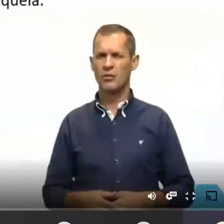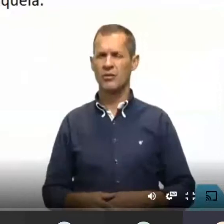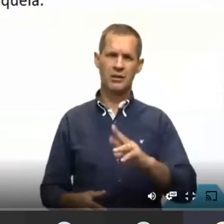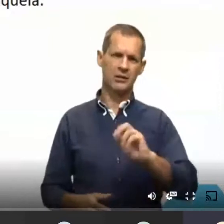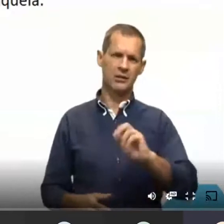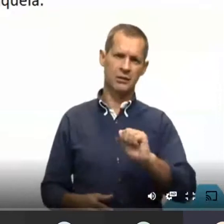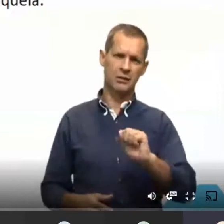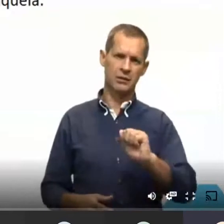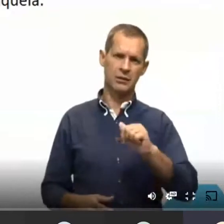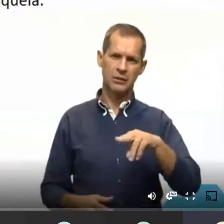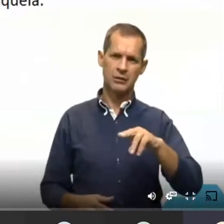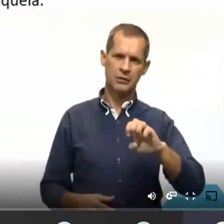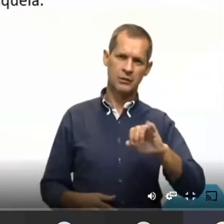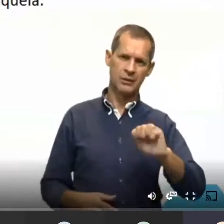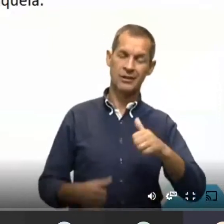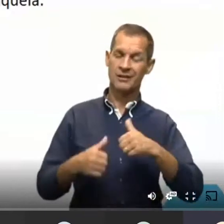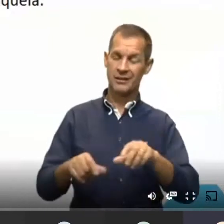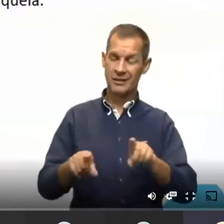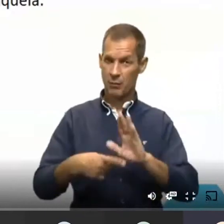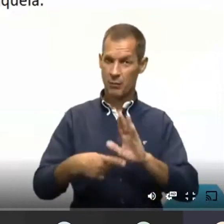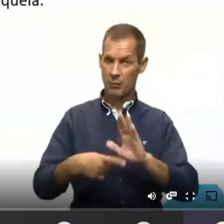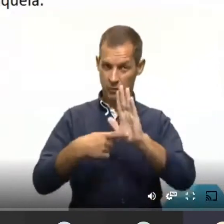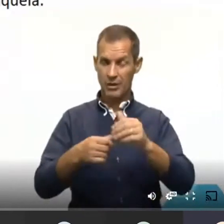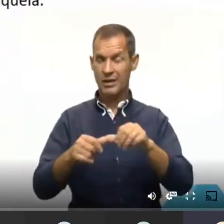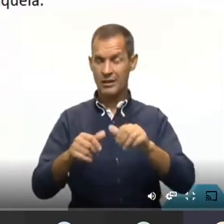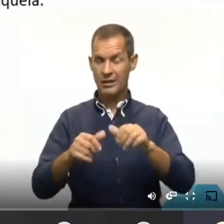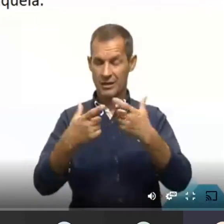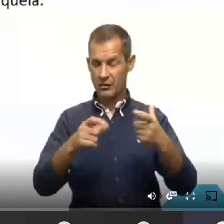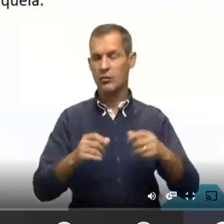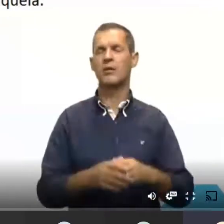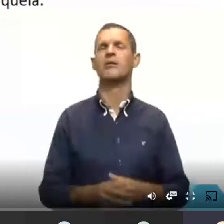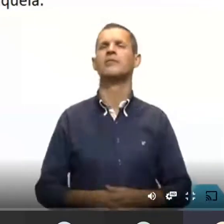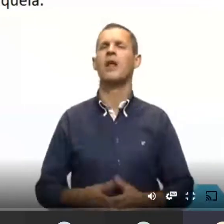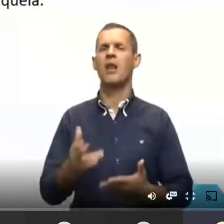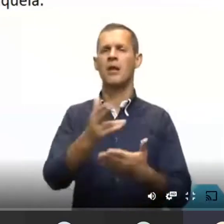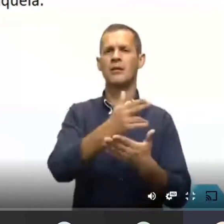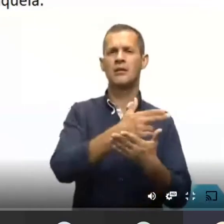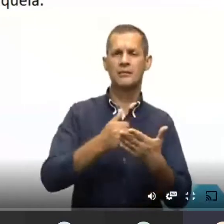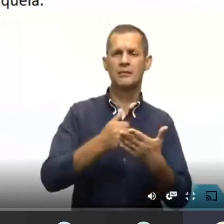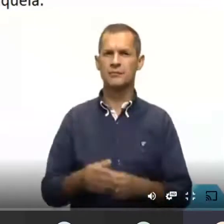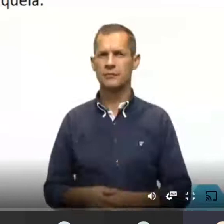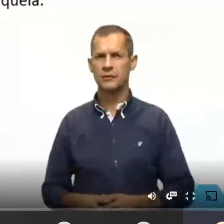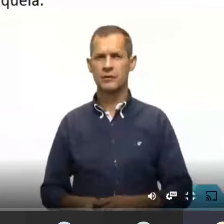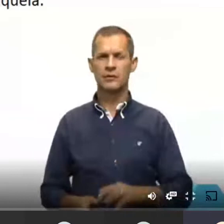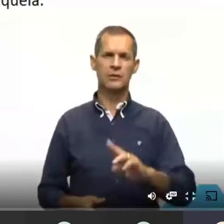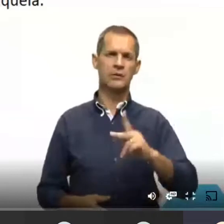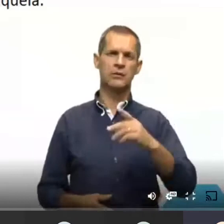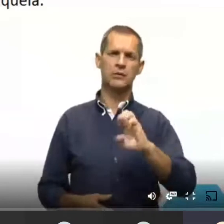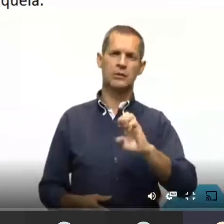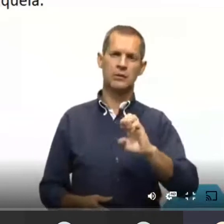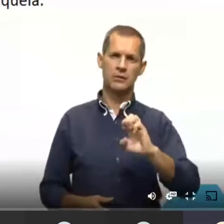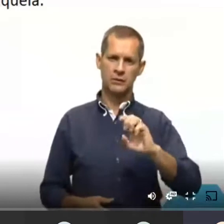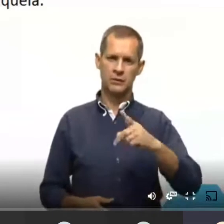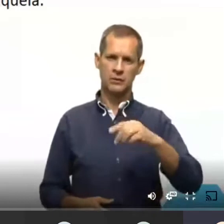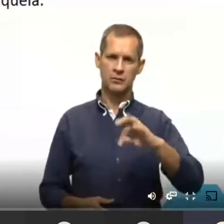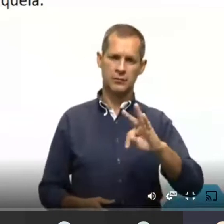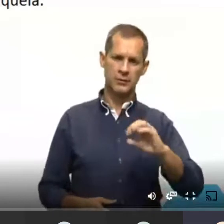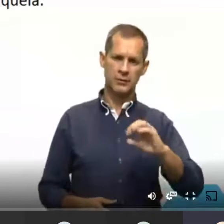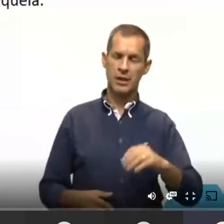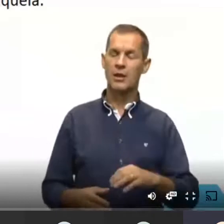na traqueia e está sendo demonstrado nessa região desenhada o epitélio